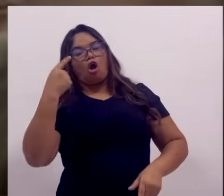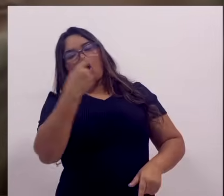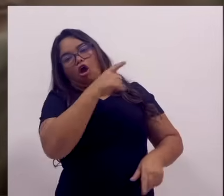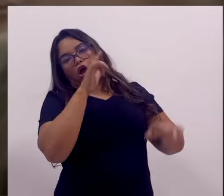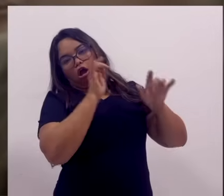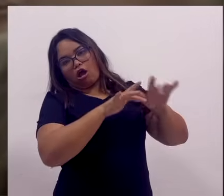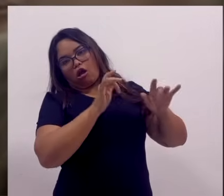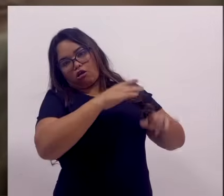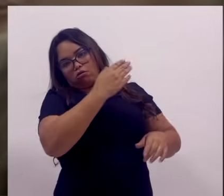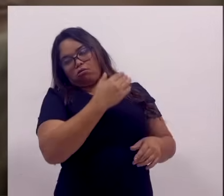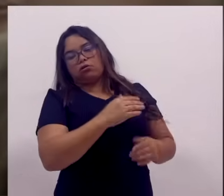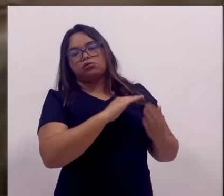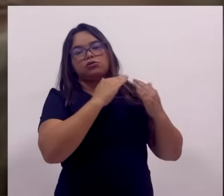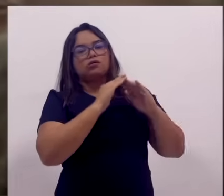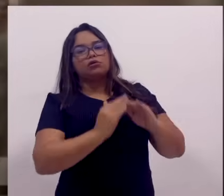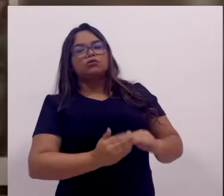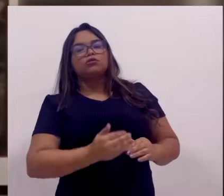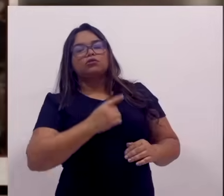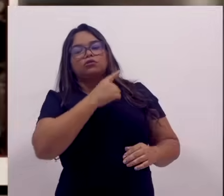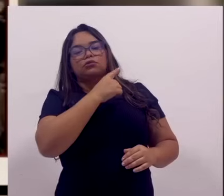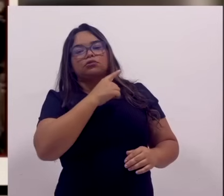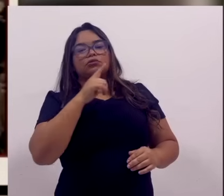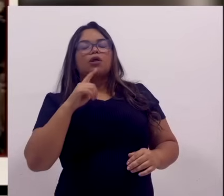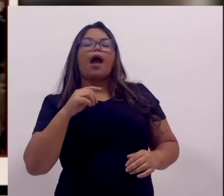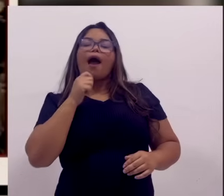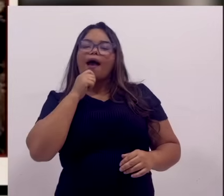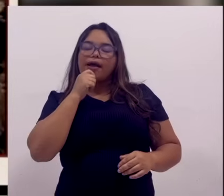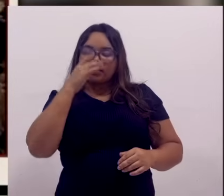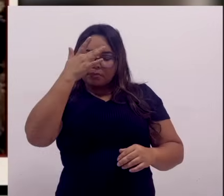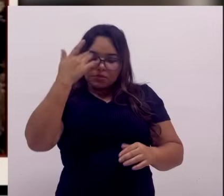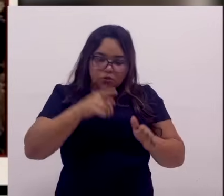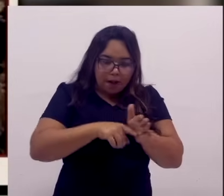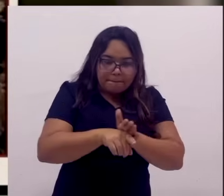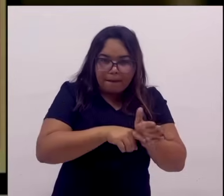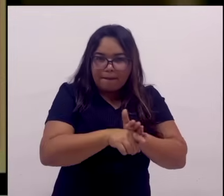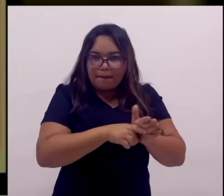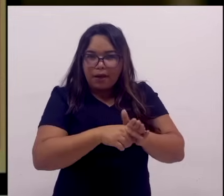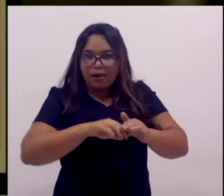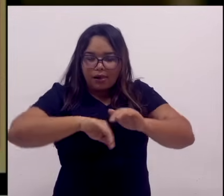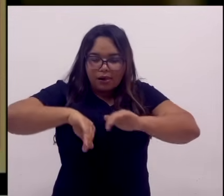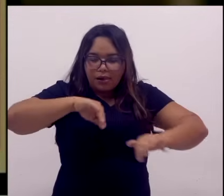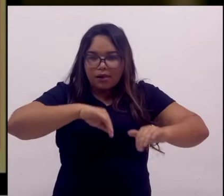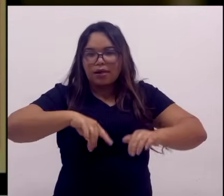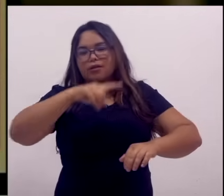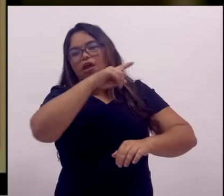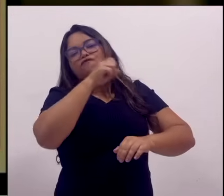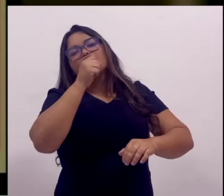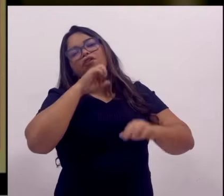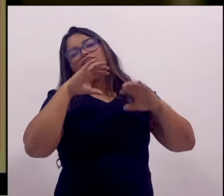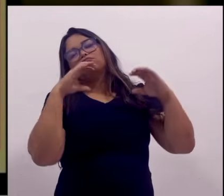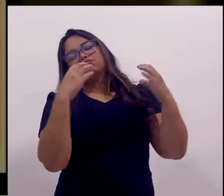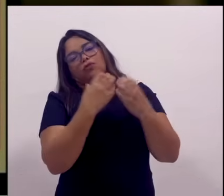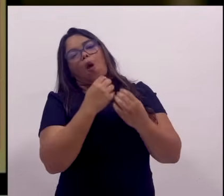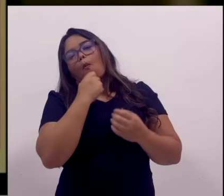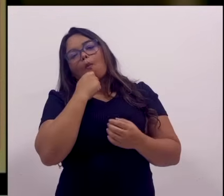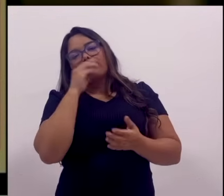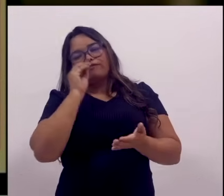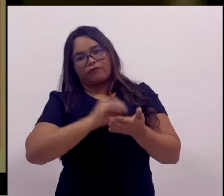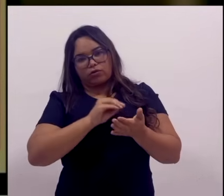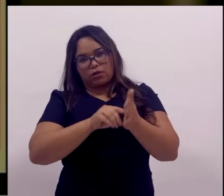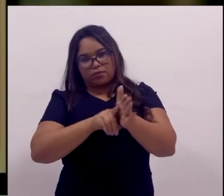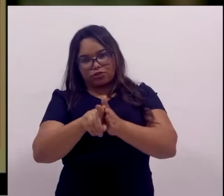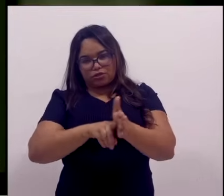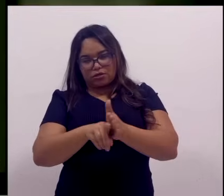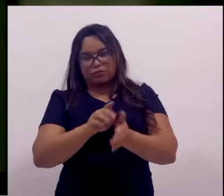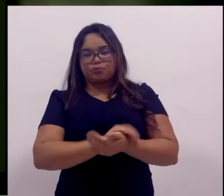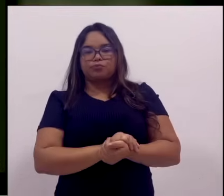eram ricos. Eles tinham tudo. Ali estão as ruínas de Laodiceia. Algumas delas ainda estão sendo escavadas.